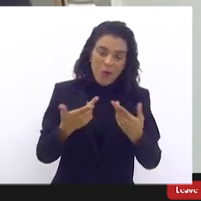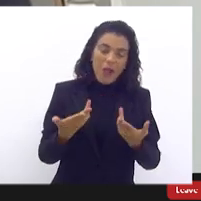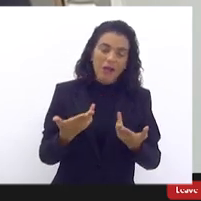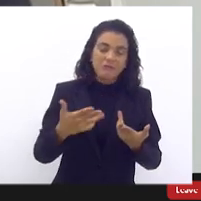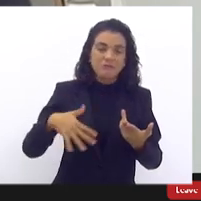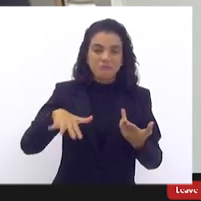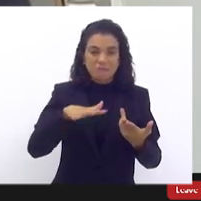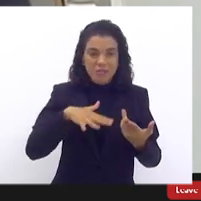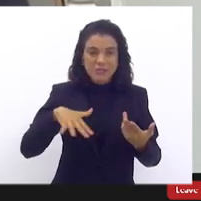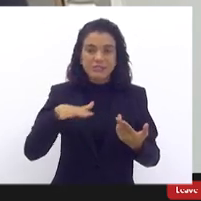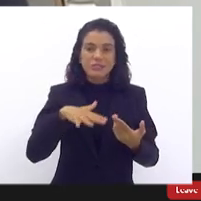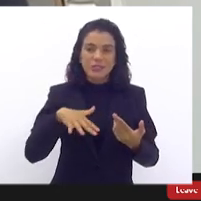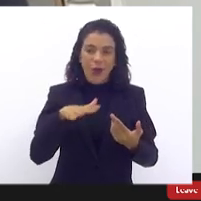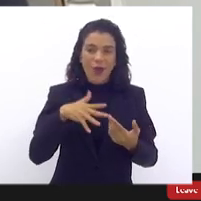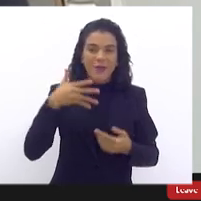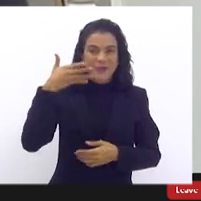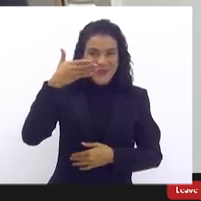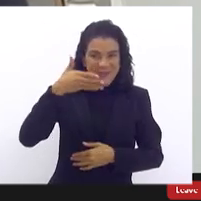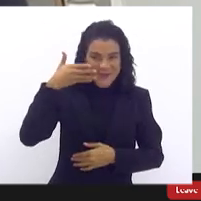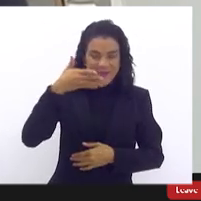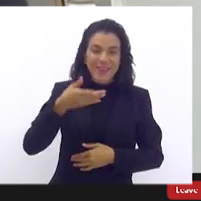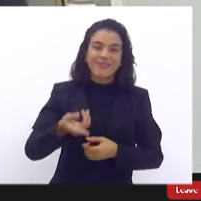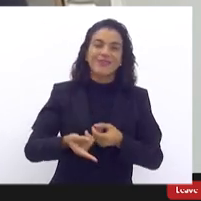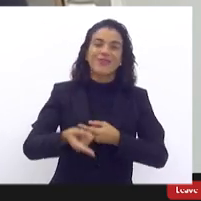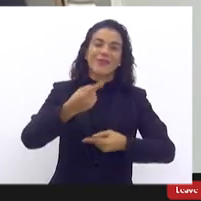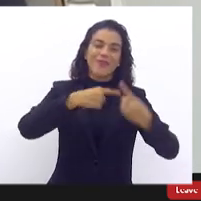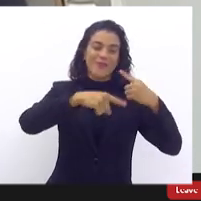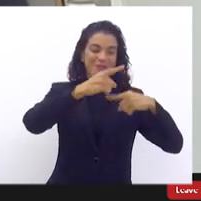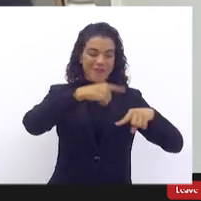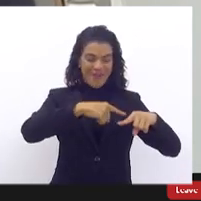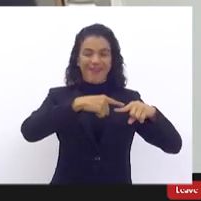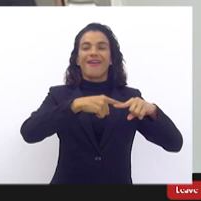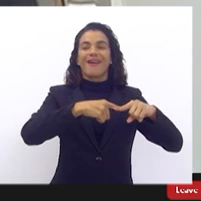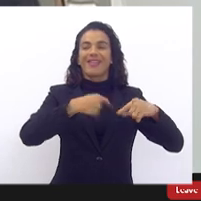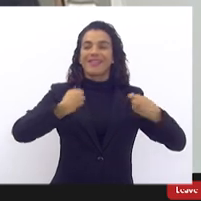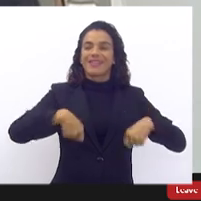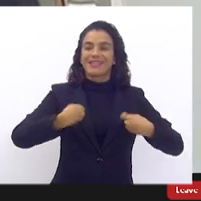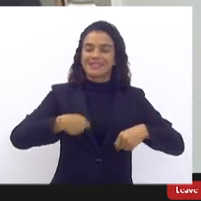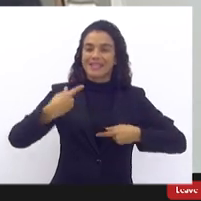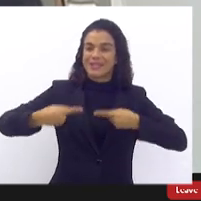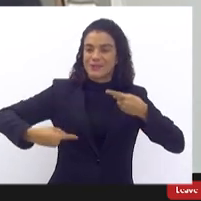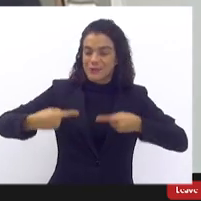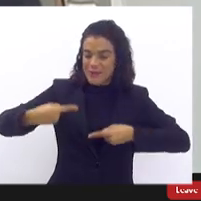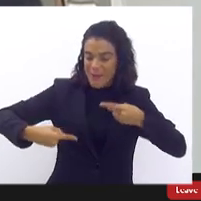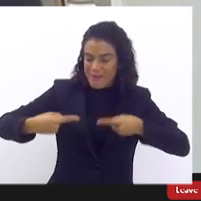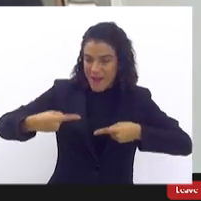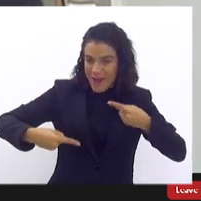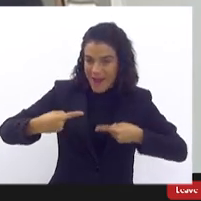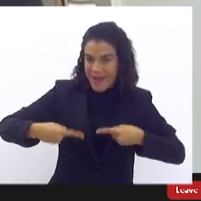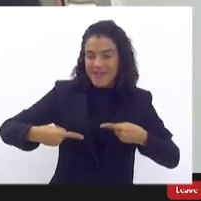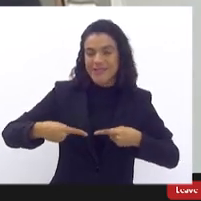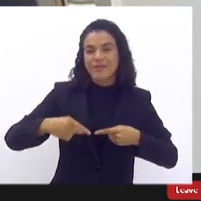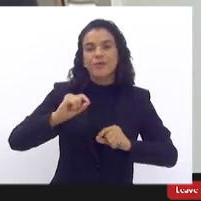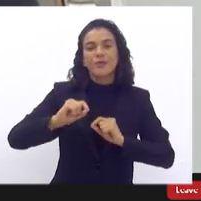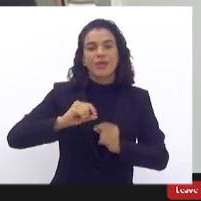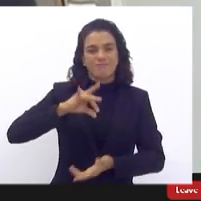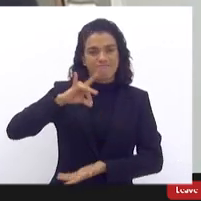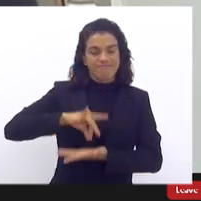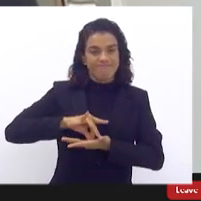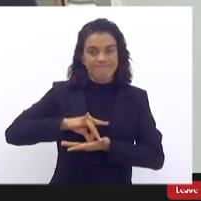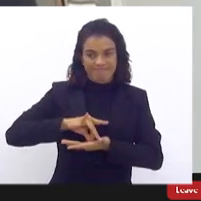de repertório. E aí a gente volta para a questão do debate e da importância de firmar,